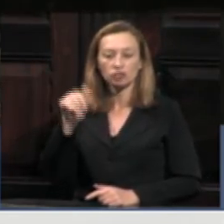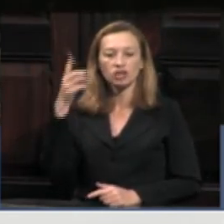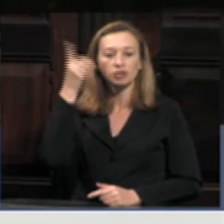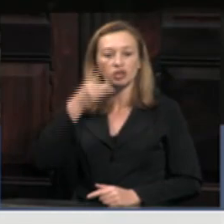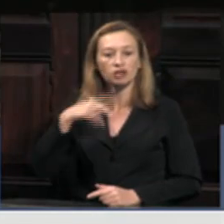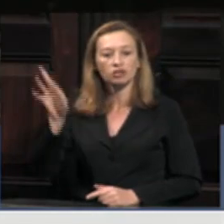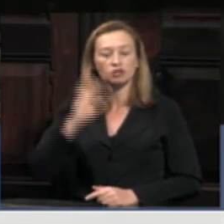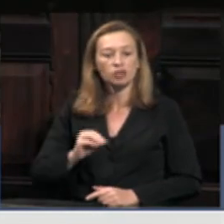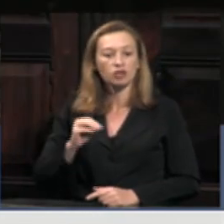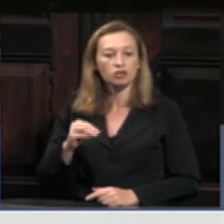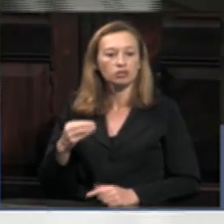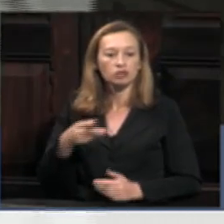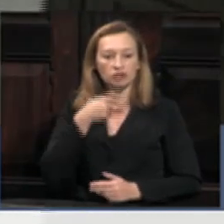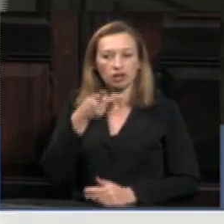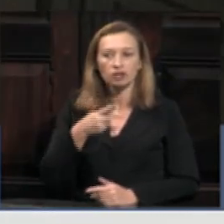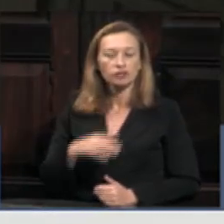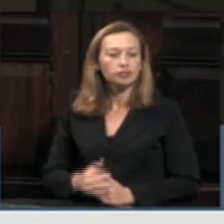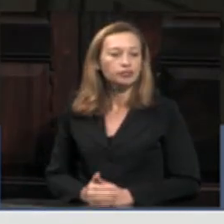Paulo.